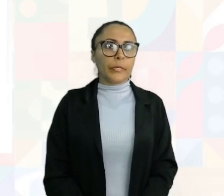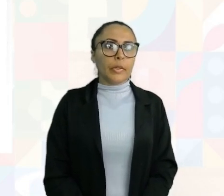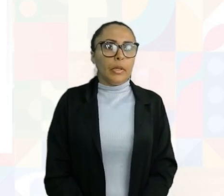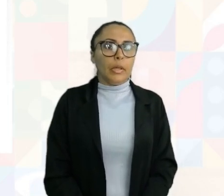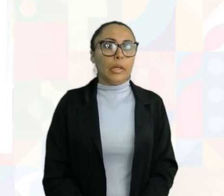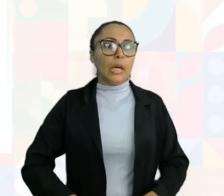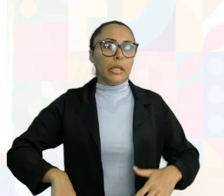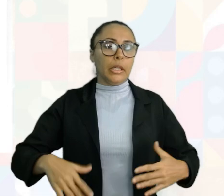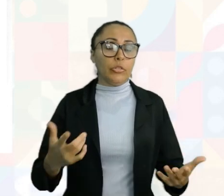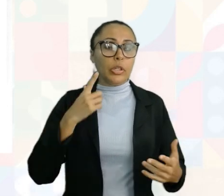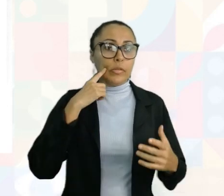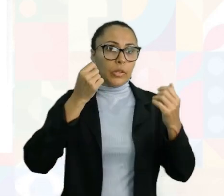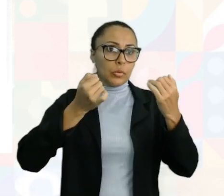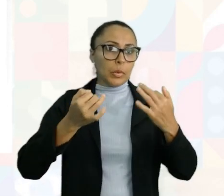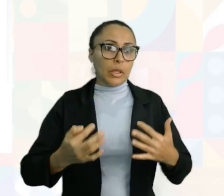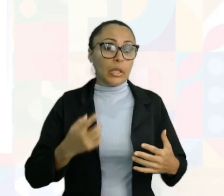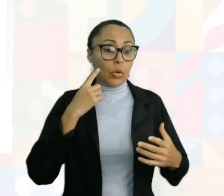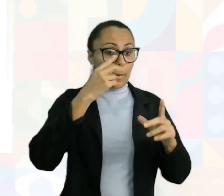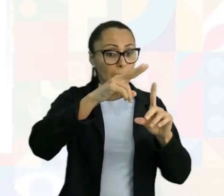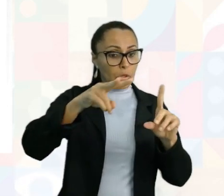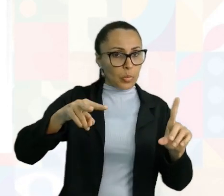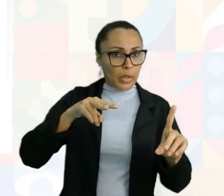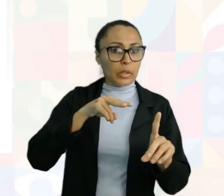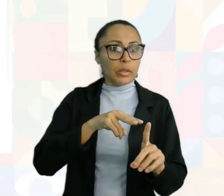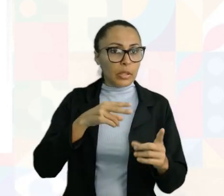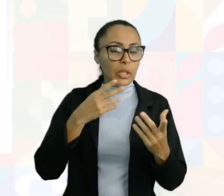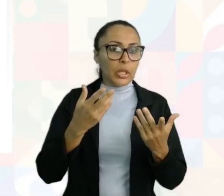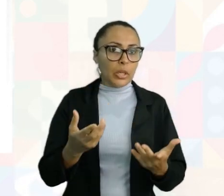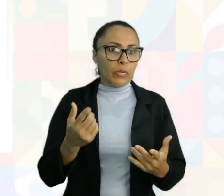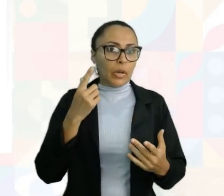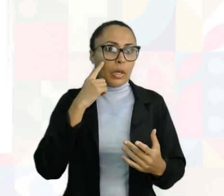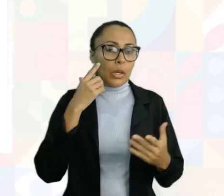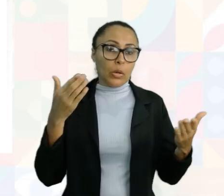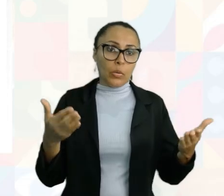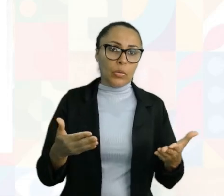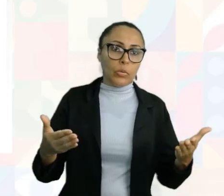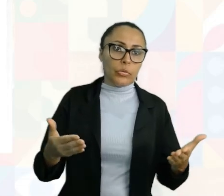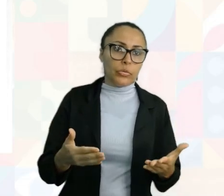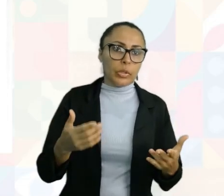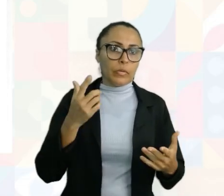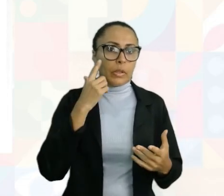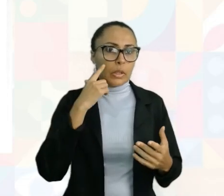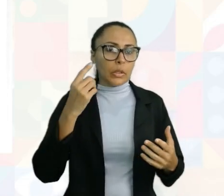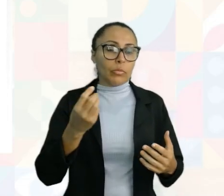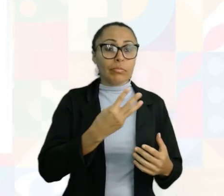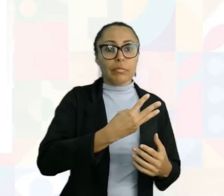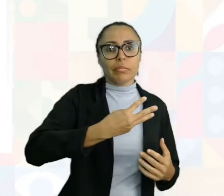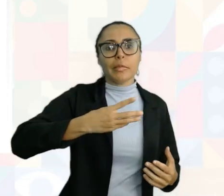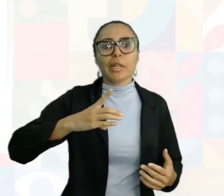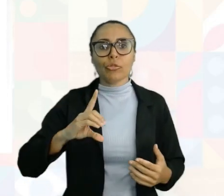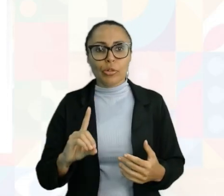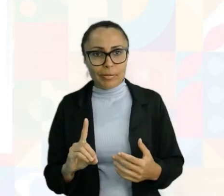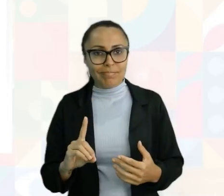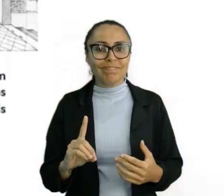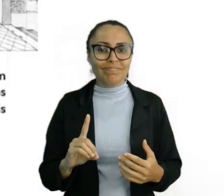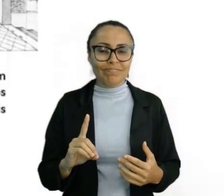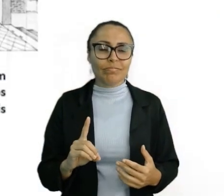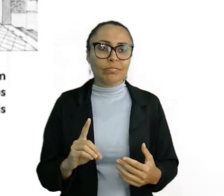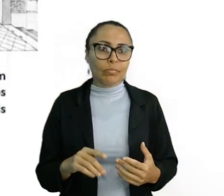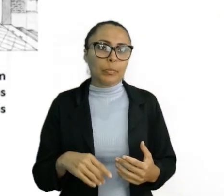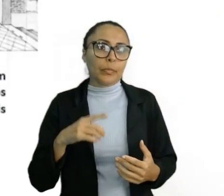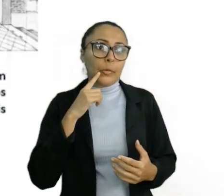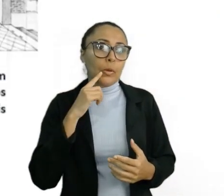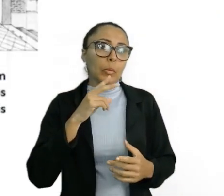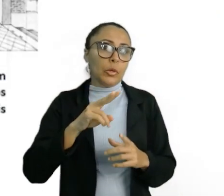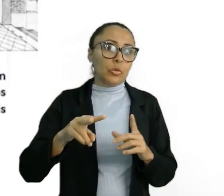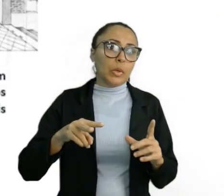fim, a gente vai falar um pouco sobre a perspectiva. A perspectiva que o pessoal hoje chama muito de 3D, né? A perspectiva é